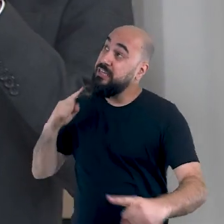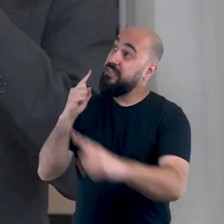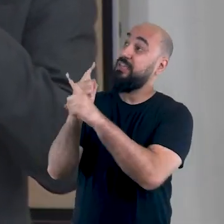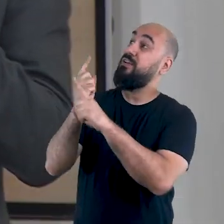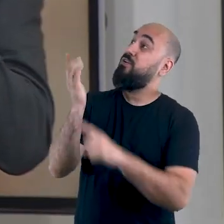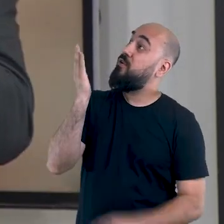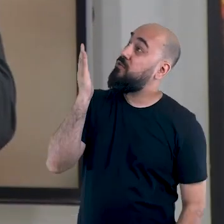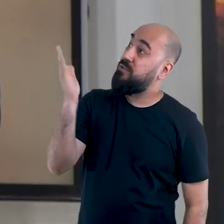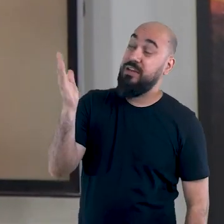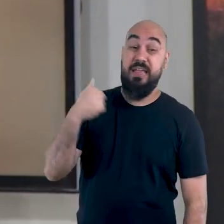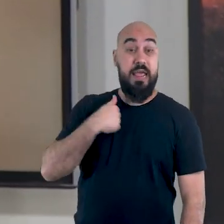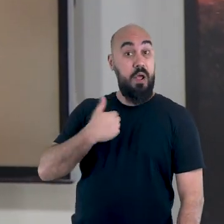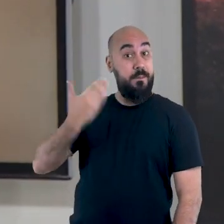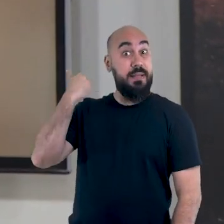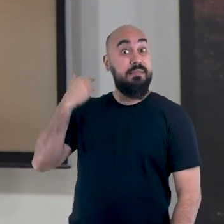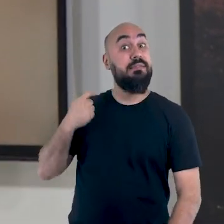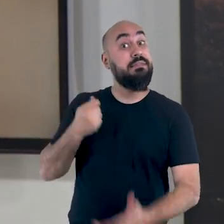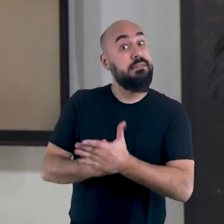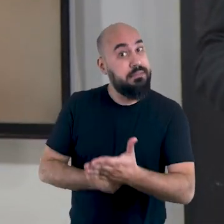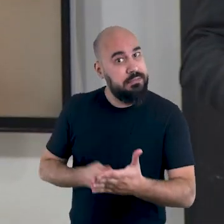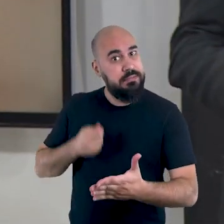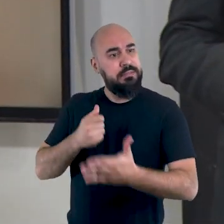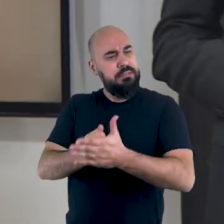que enfrentei.